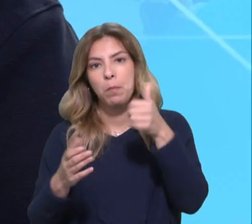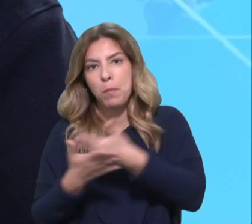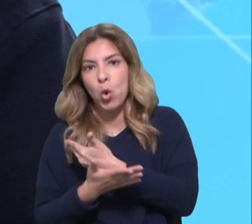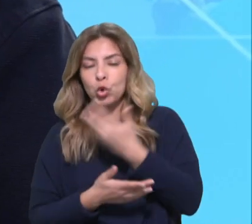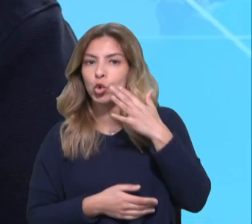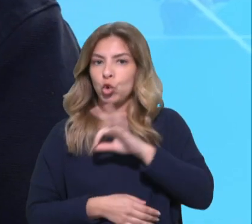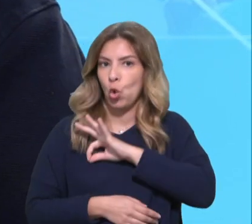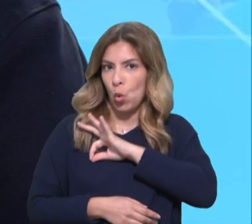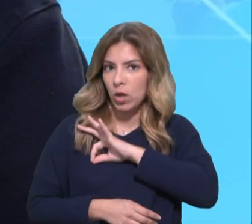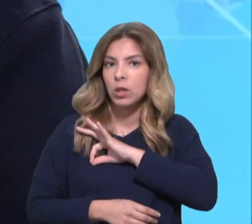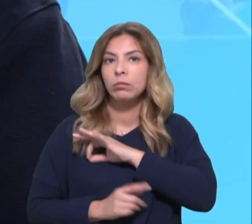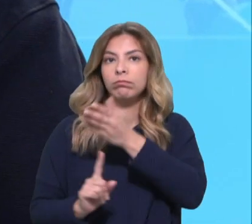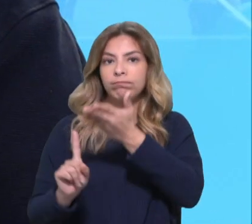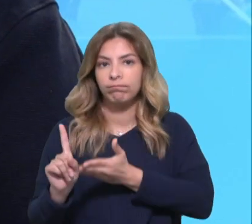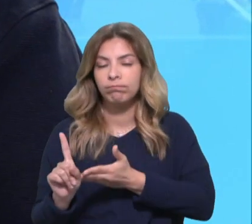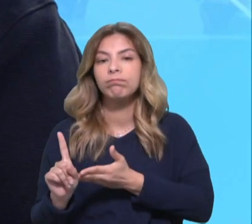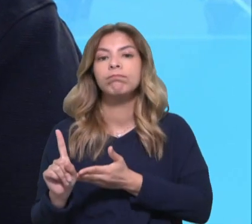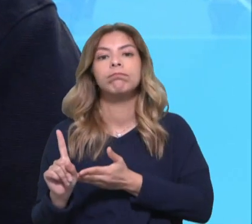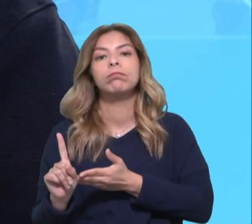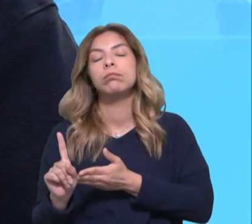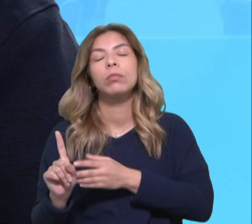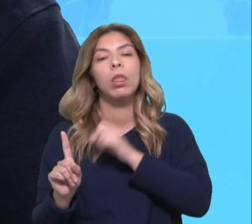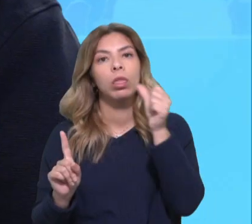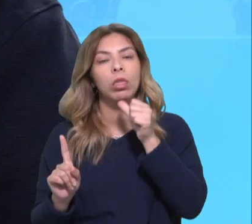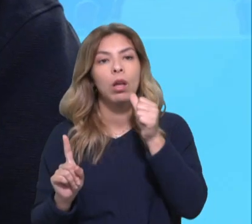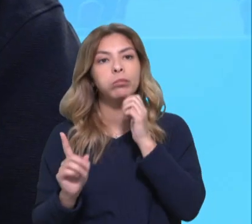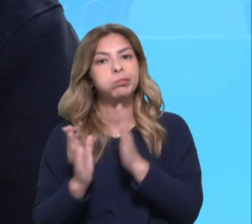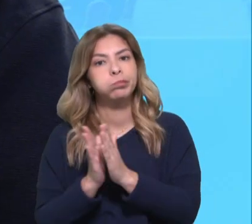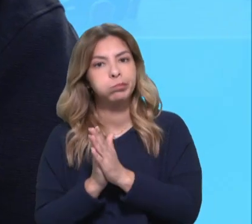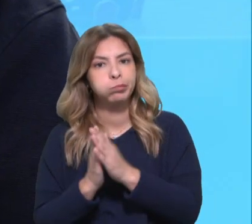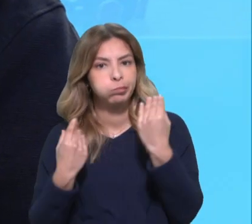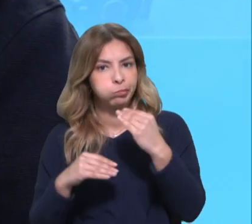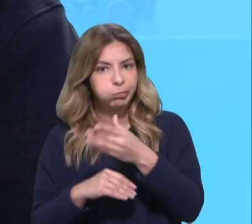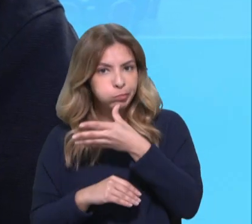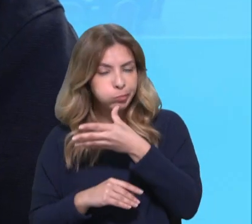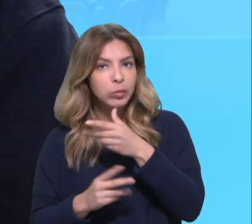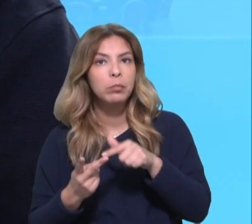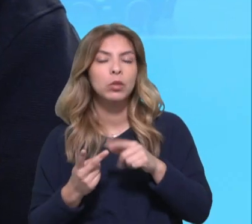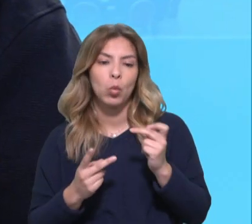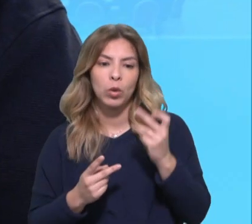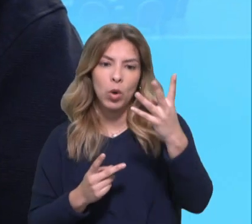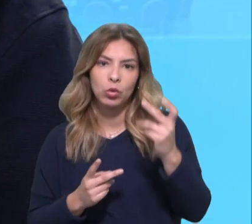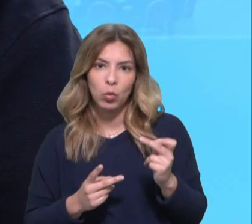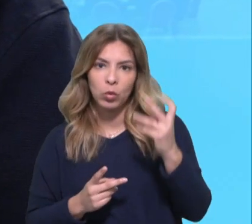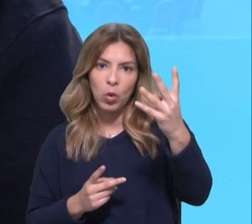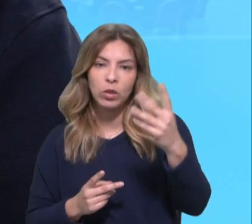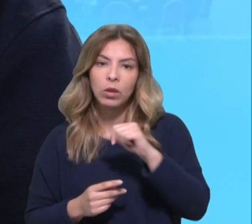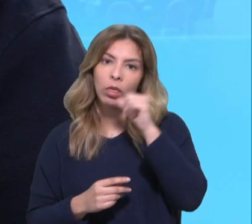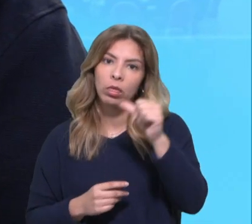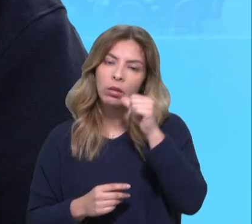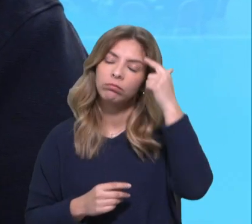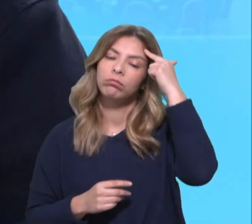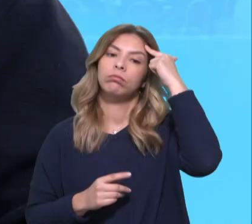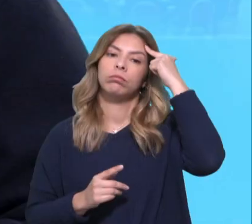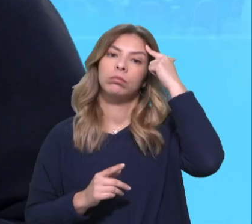havia sacra da catequese, mas 4 em 4 anos nós temos o alto descendimento da cruz,